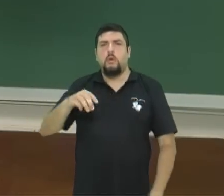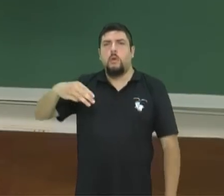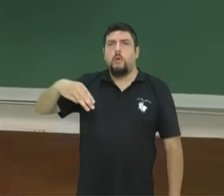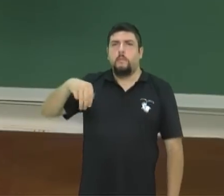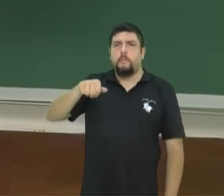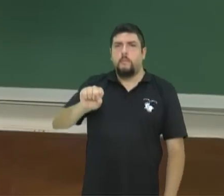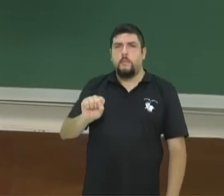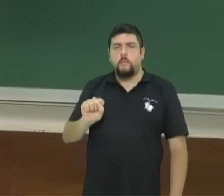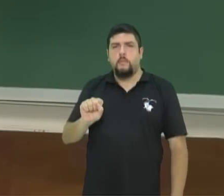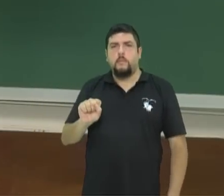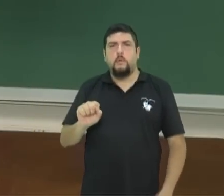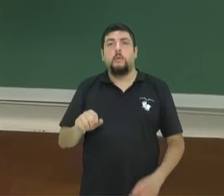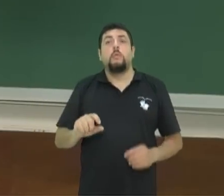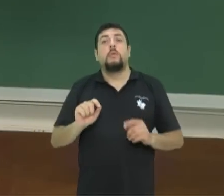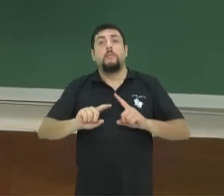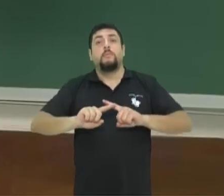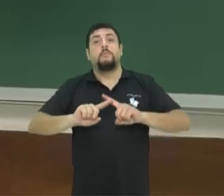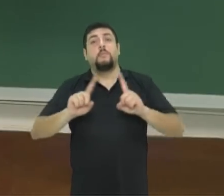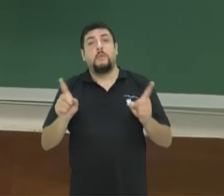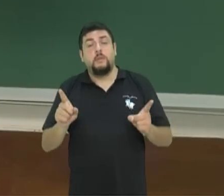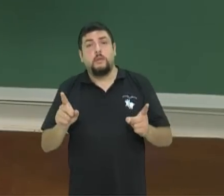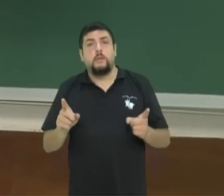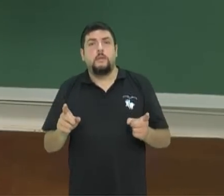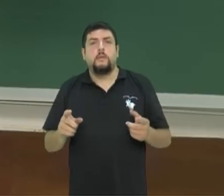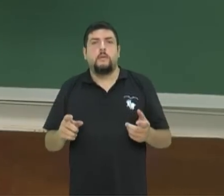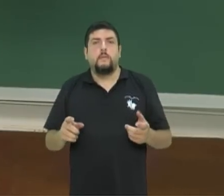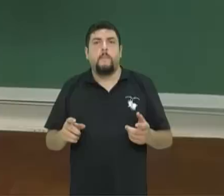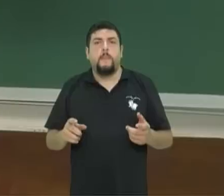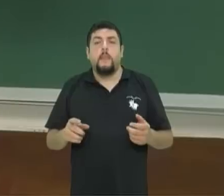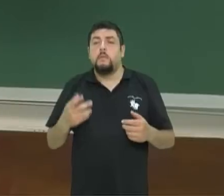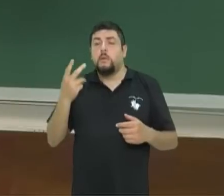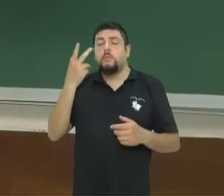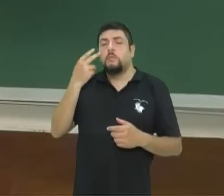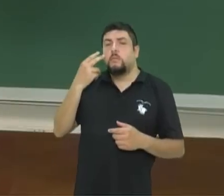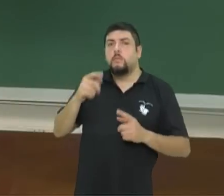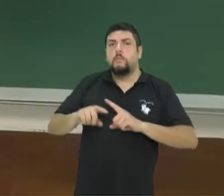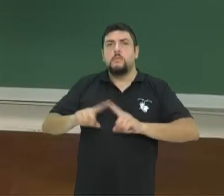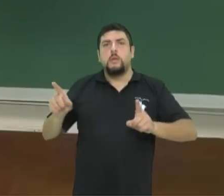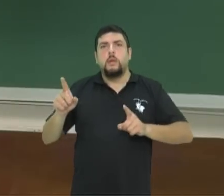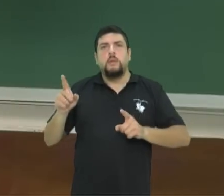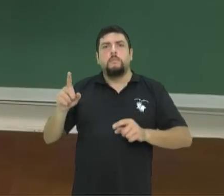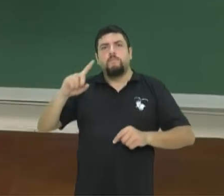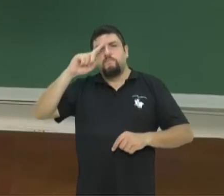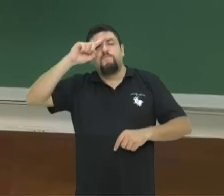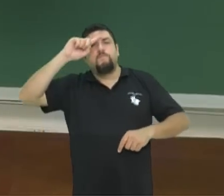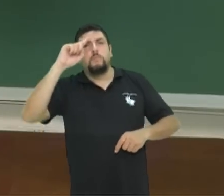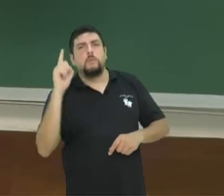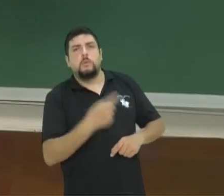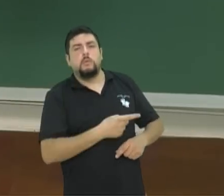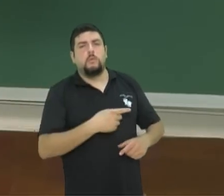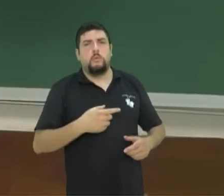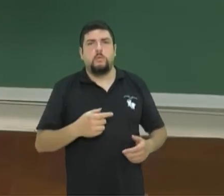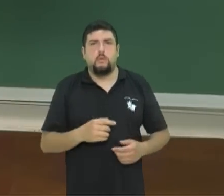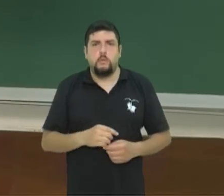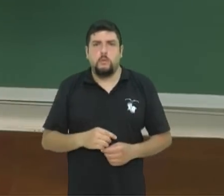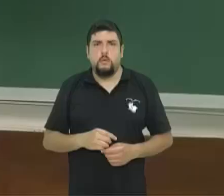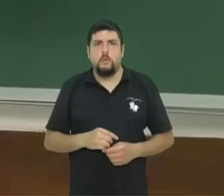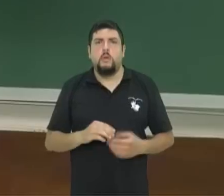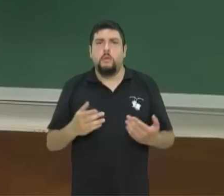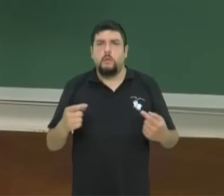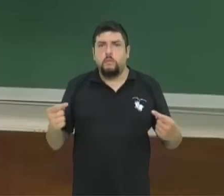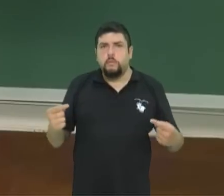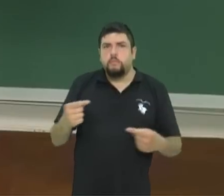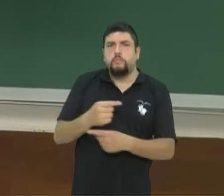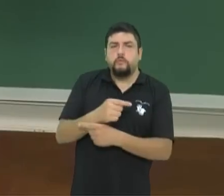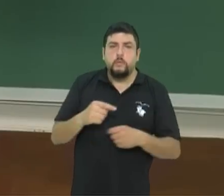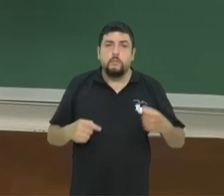adversativa, que é adversária aos interesses aqui de Atlas. Né? É adversária, causa conflito, vem contra os